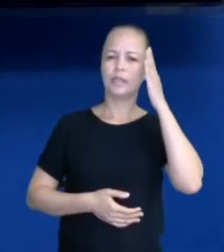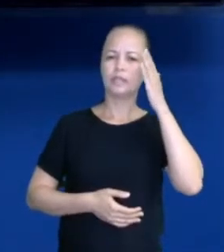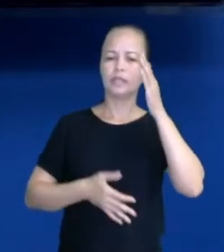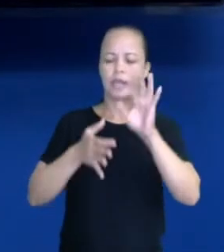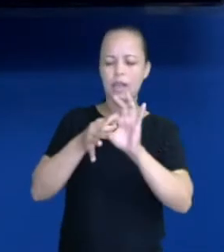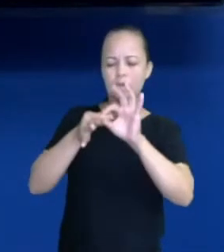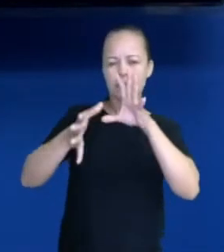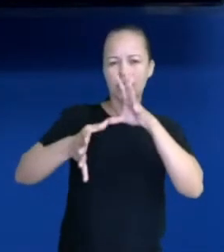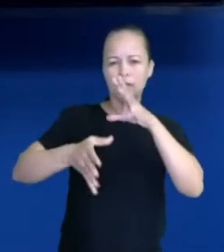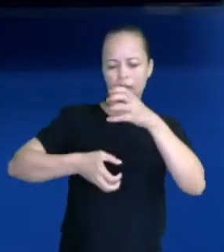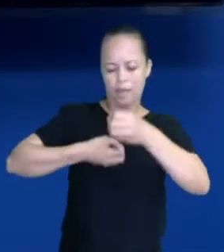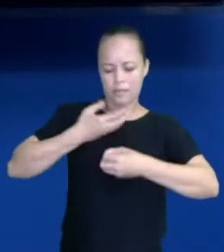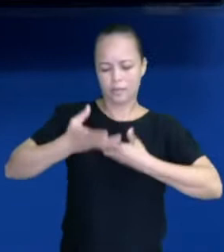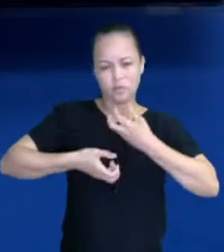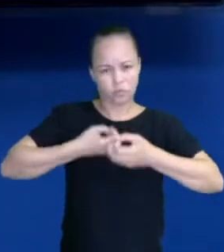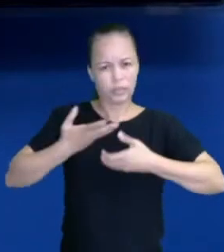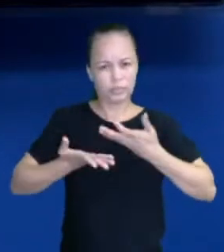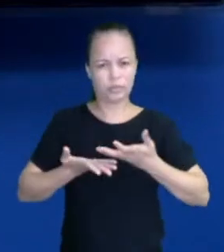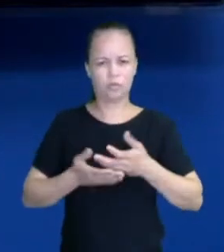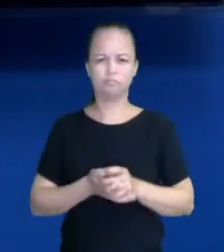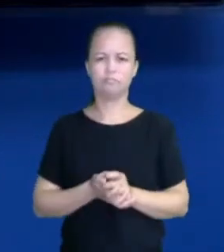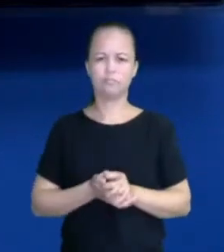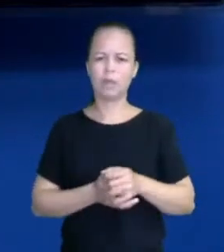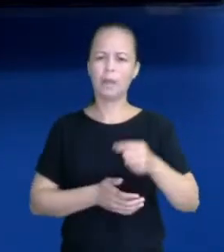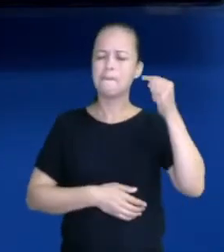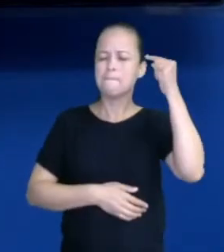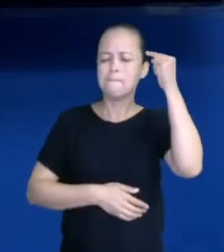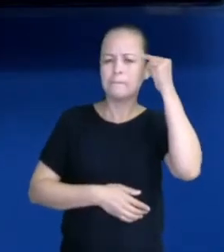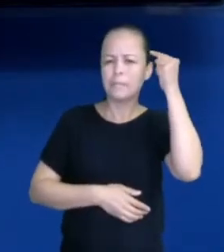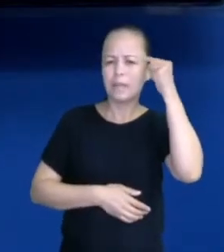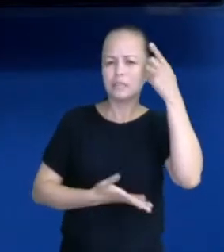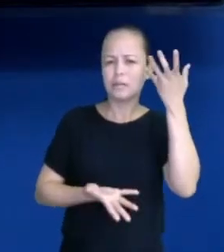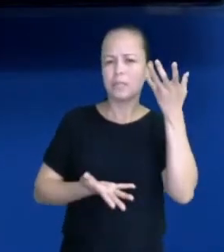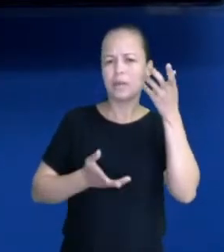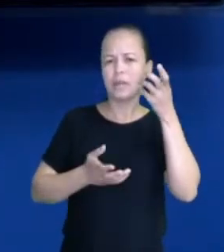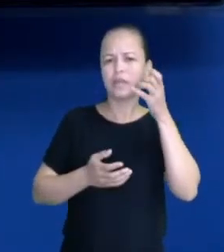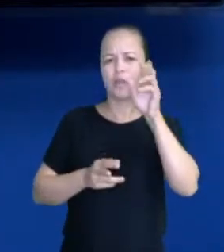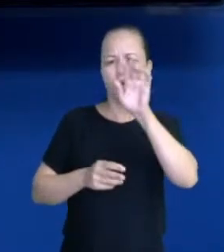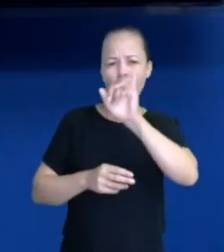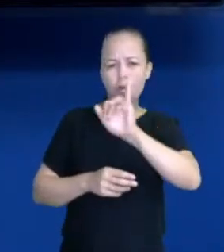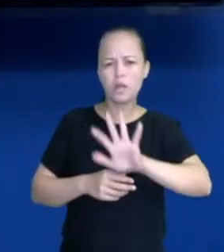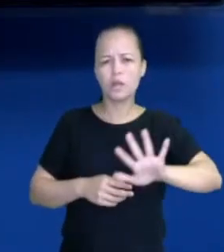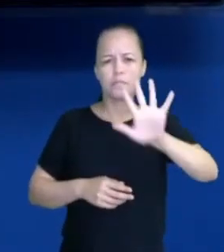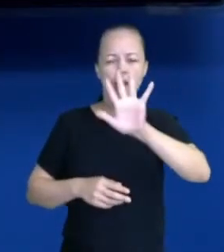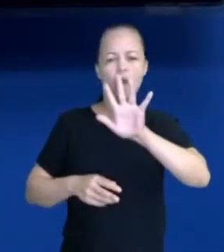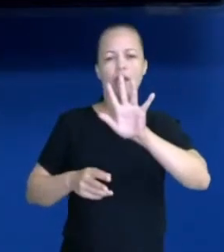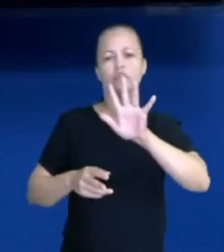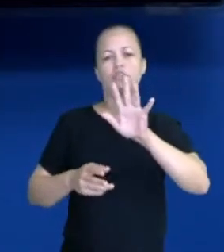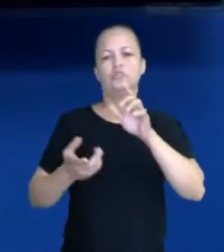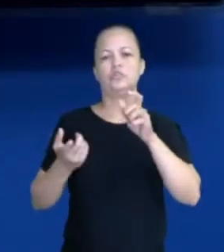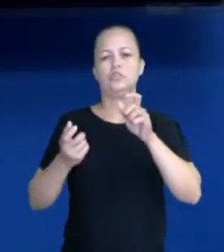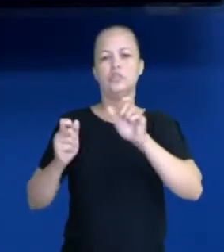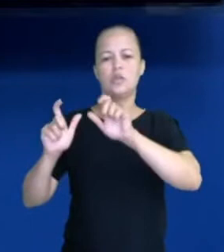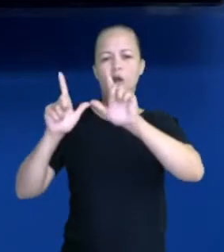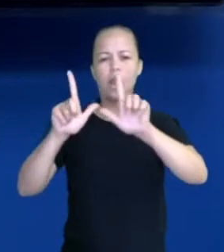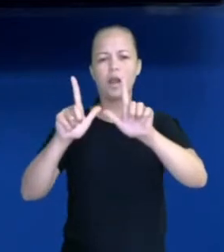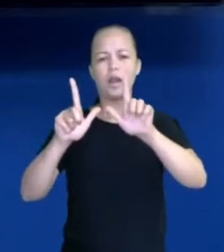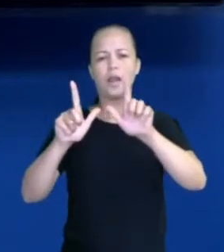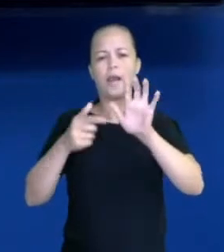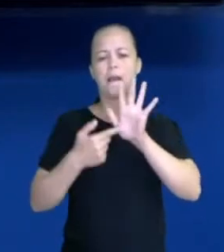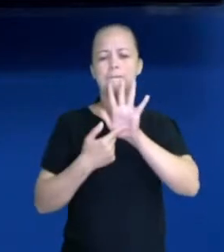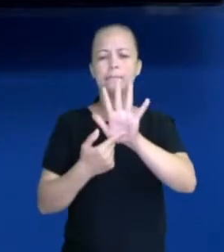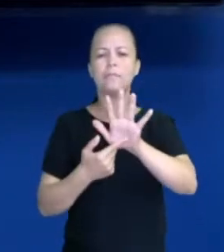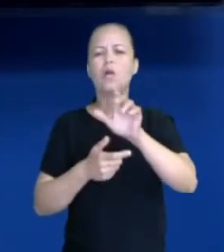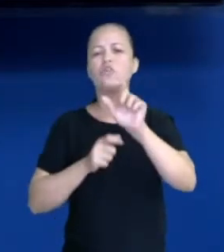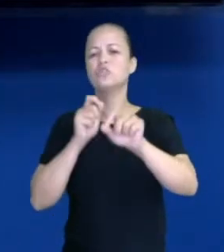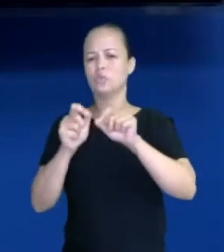liberdade de expressão? Analisa bem essa imagem. Dá uma olhadinha nela. O que é que ela mostra